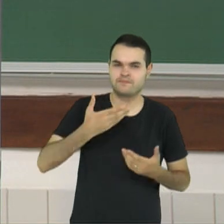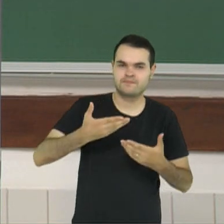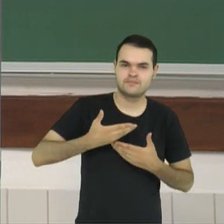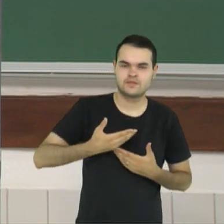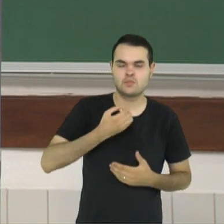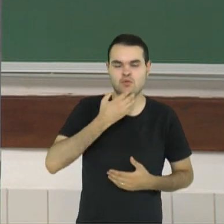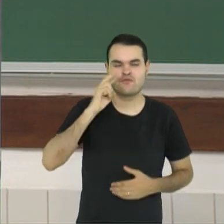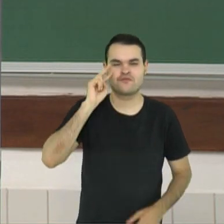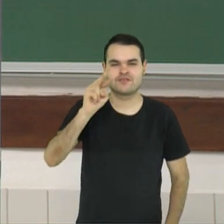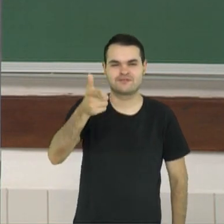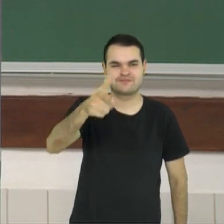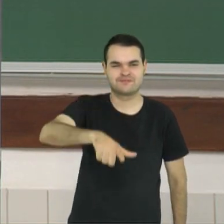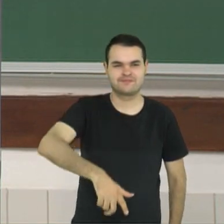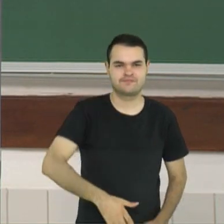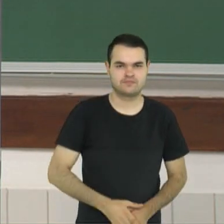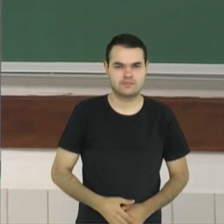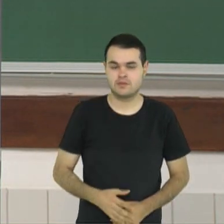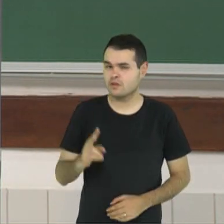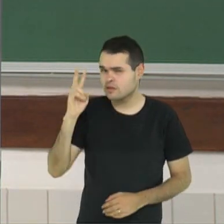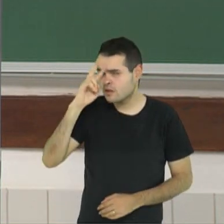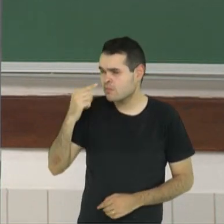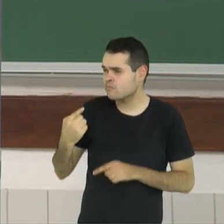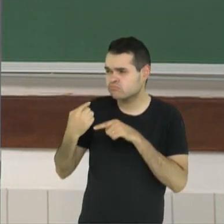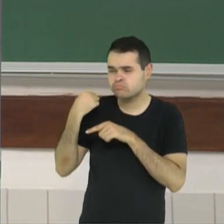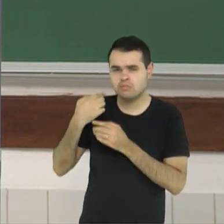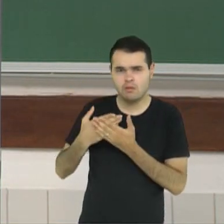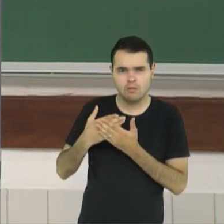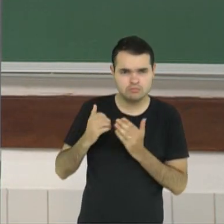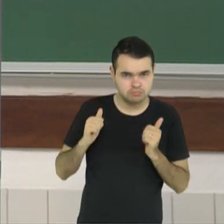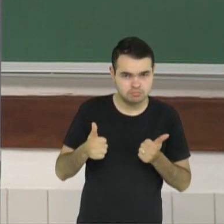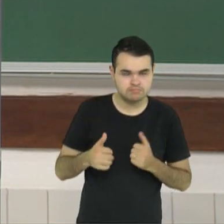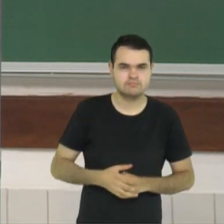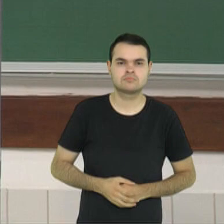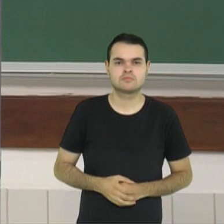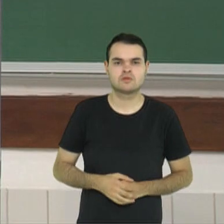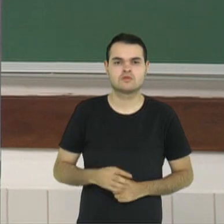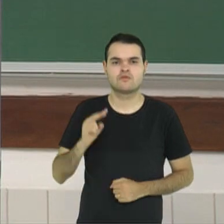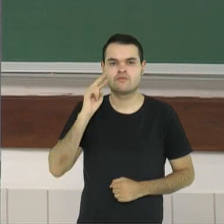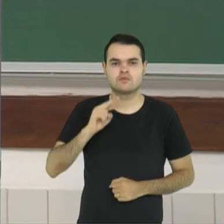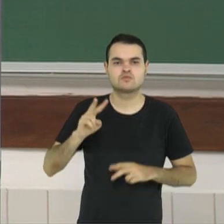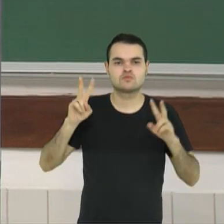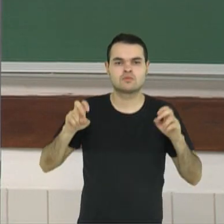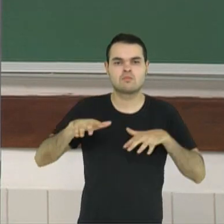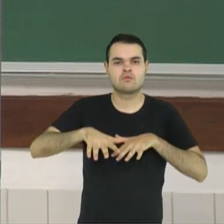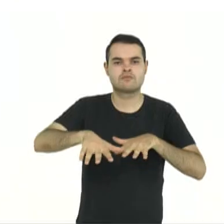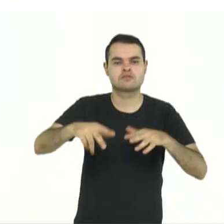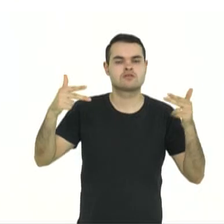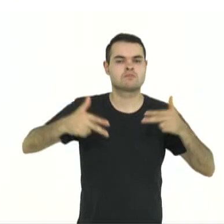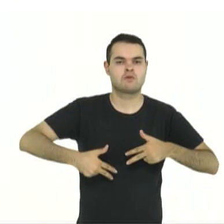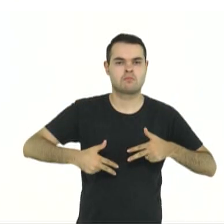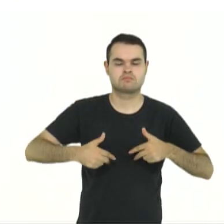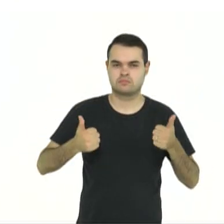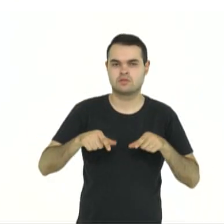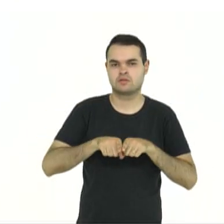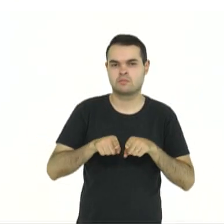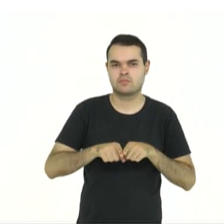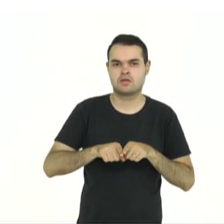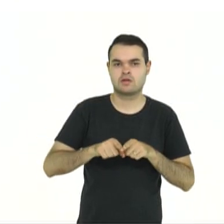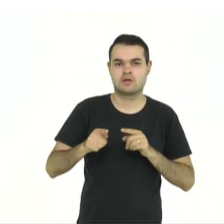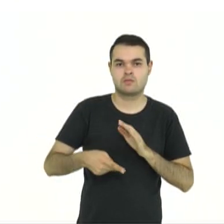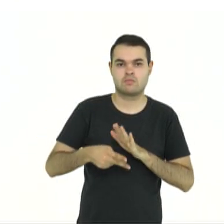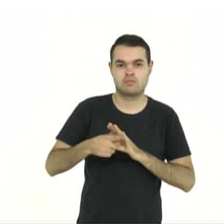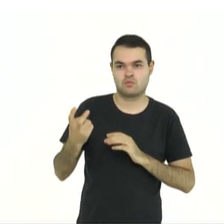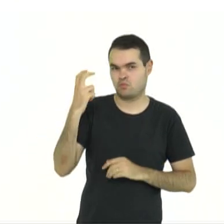Bem-vindos, que bom revê-los. Vamos dar uma lembradinha, gente, que a gente viu na aula passada? A gente viu sobre o movimento hip-hop, que também pode ser chamado de